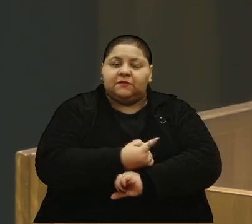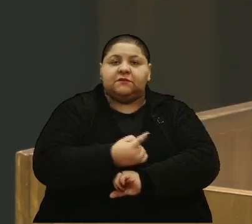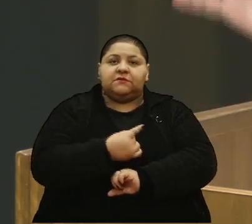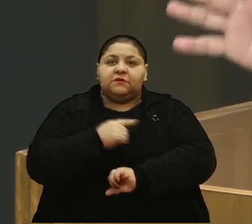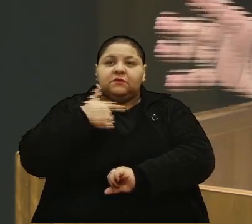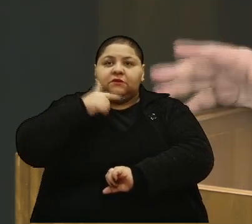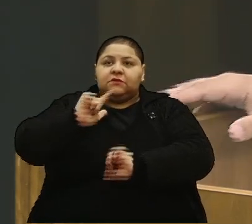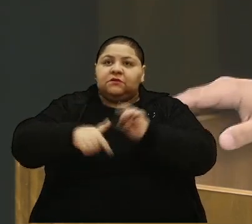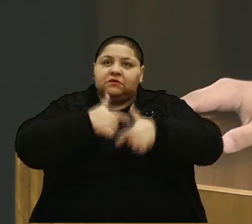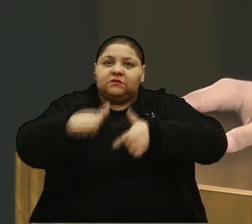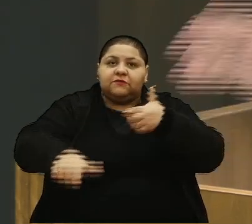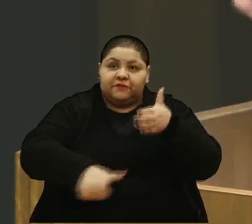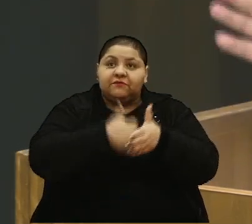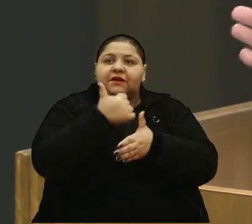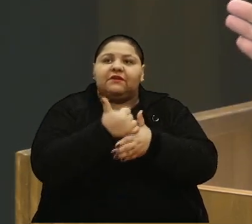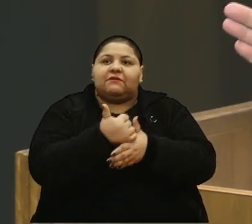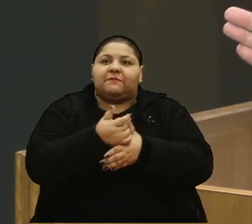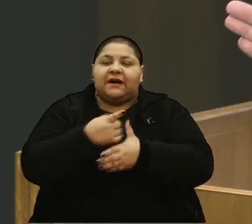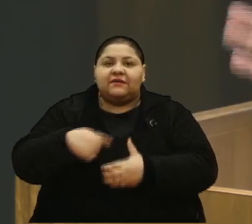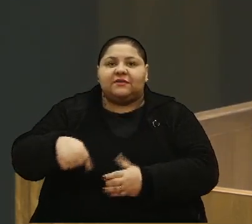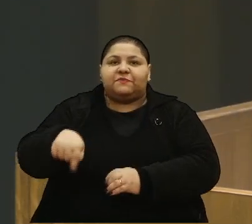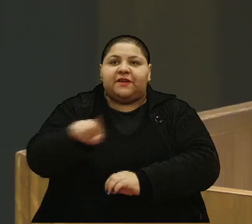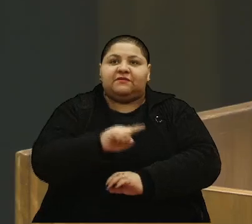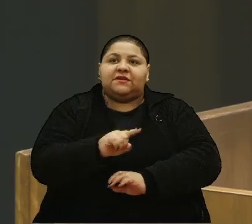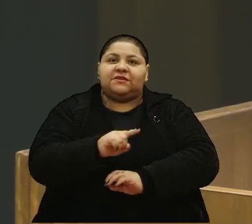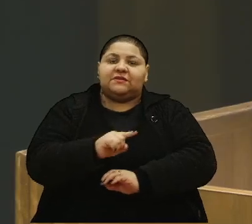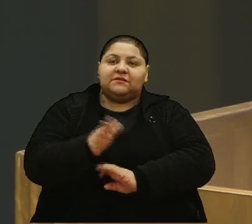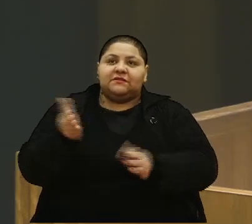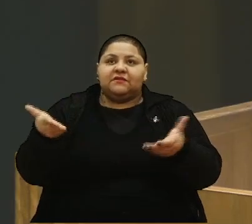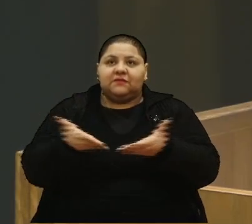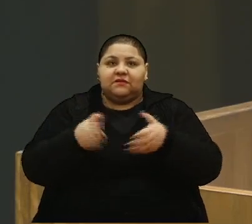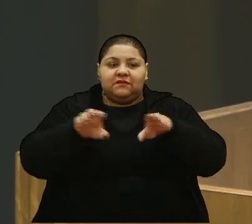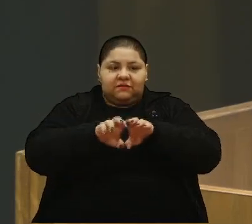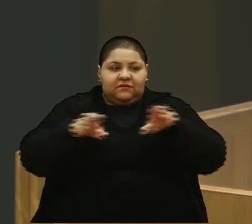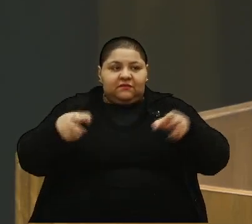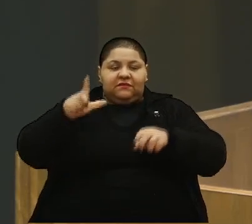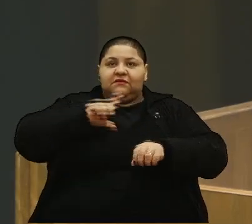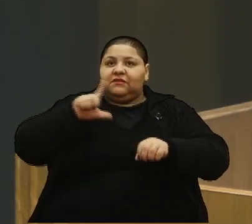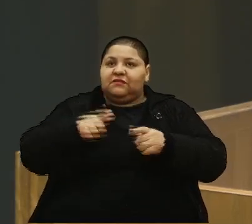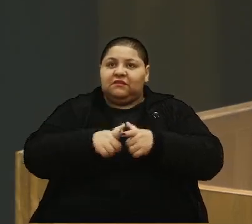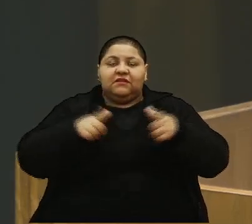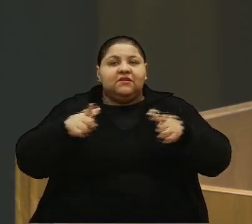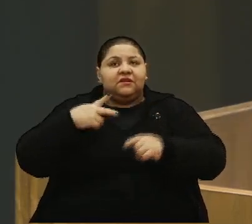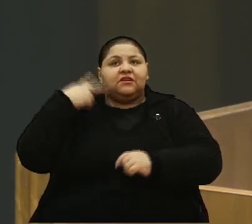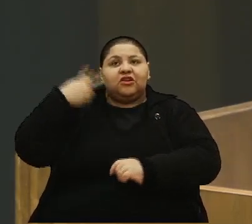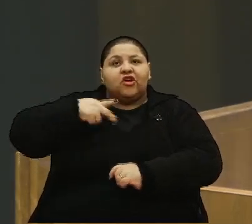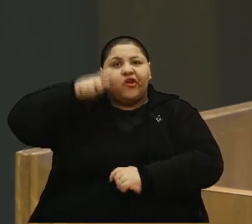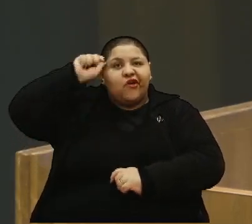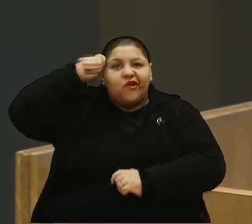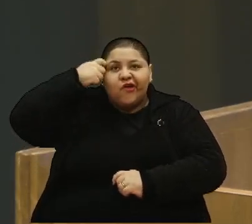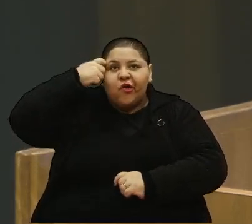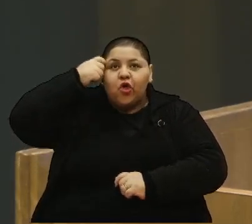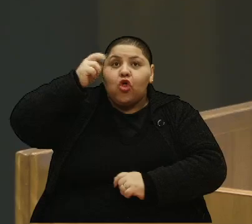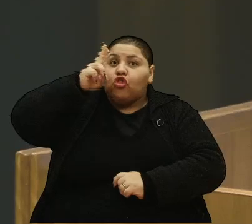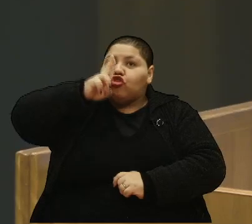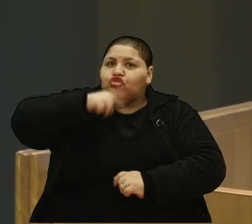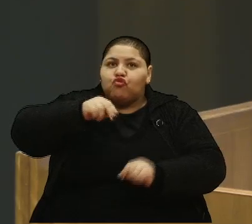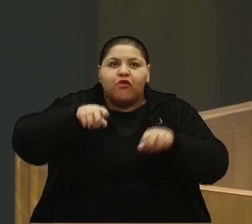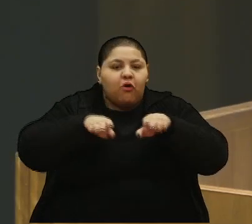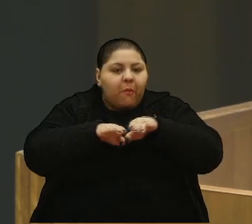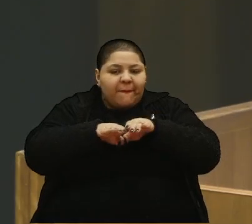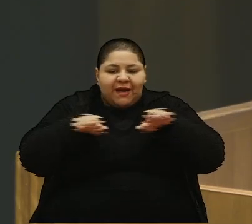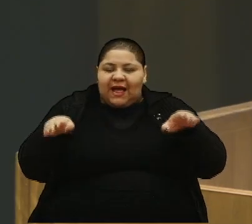de melhorar essas coisas. Tanto que hoje, a bancada que tem o maior número de vereadores negros, nunca uma